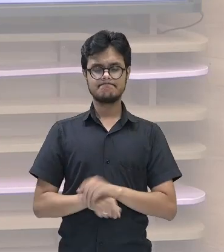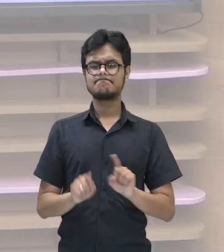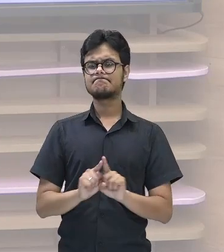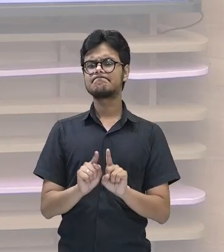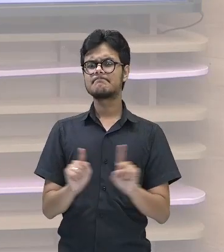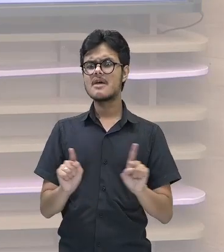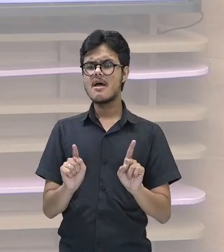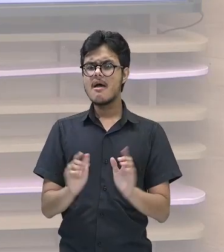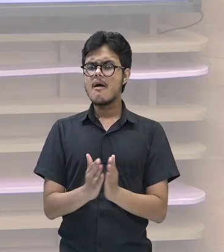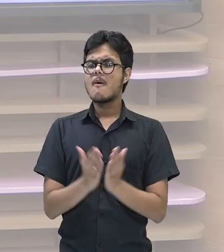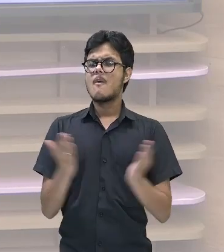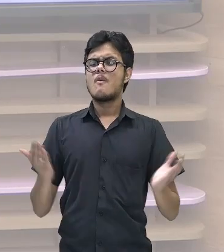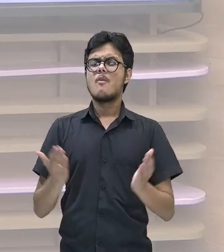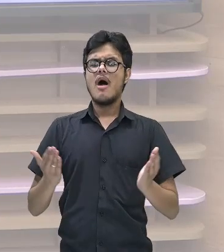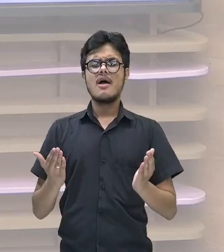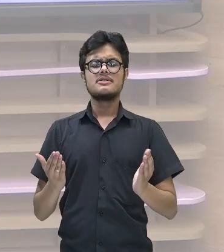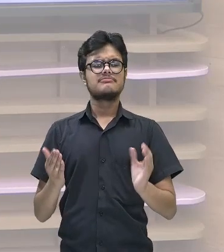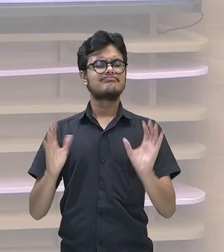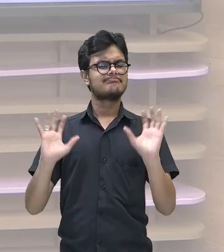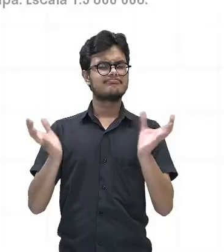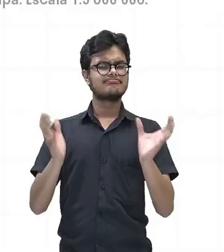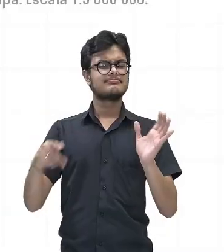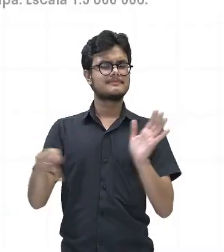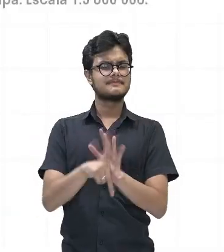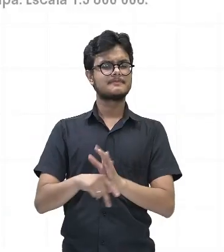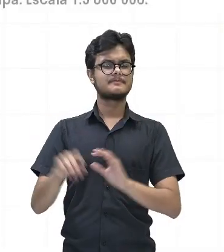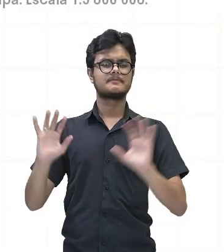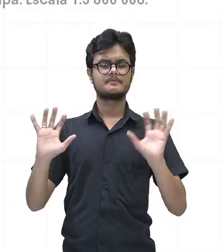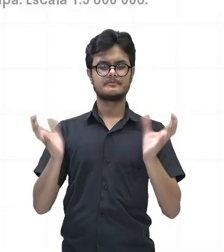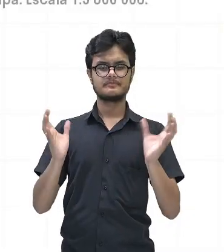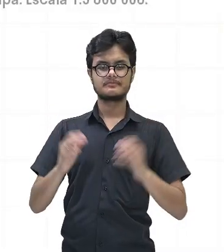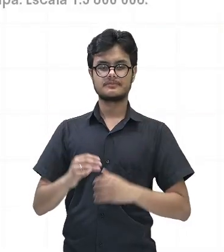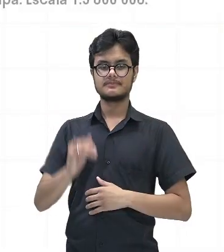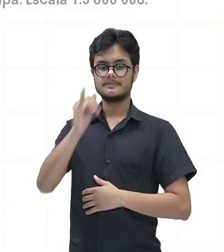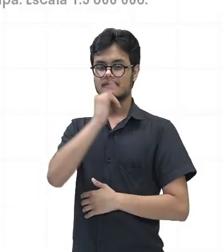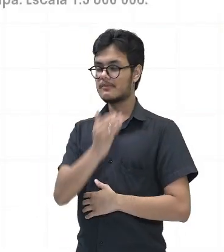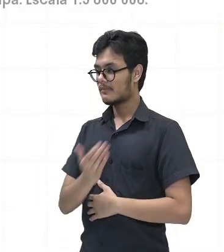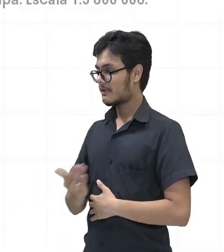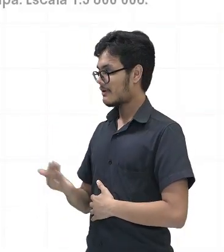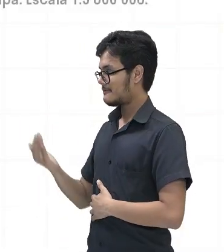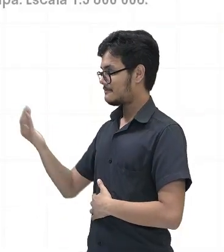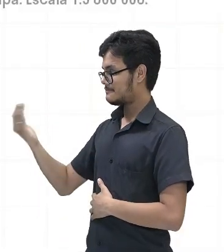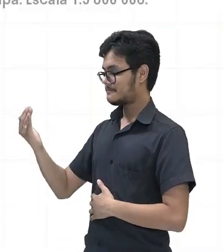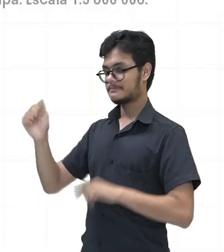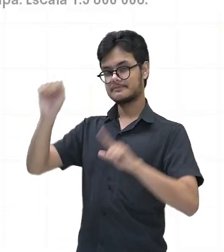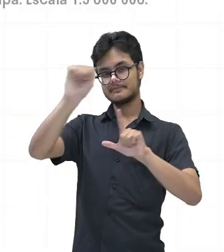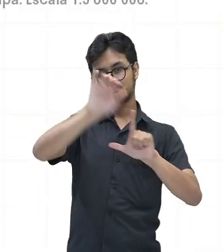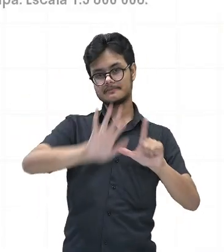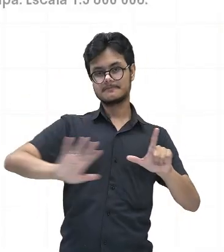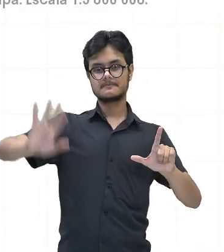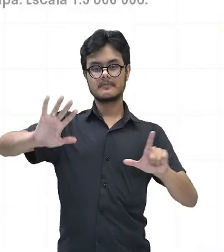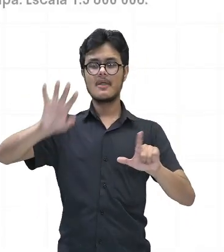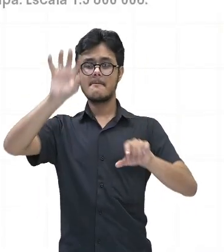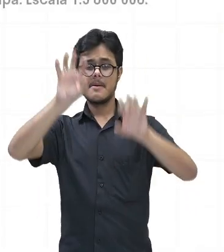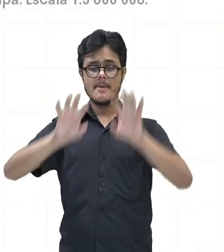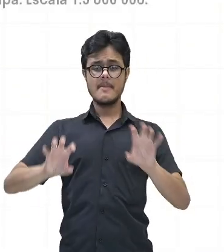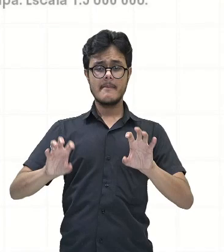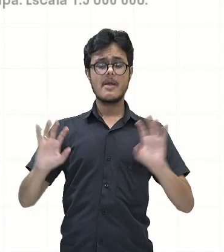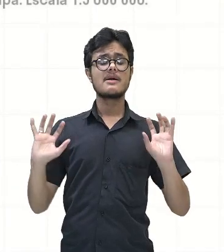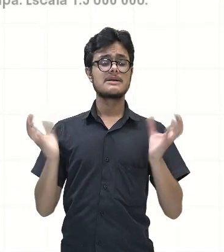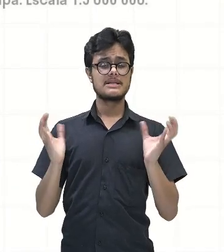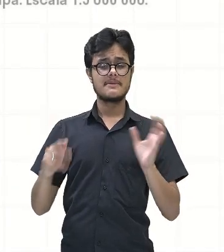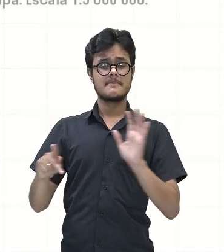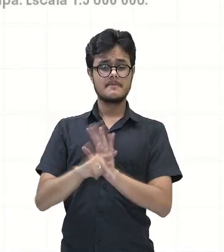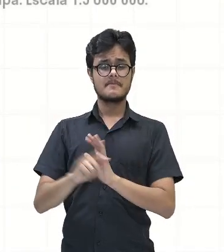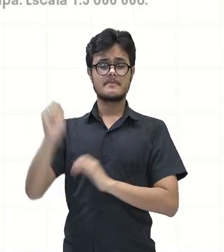são os tipos climáticos aqui do território brasileiro? Então, a gente vai dar uma olhada nesse mapa, né, dos tipos de clima do